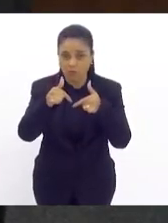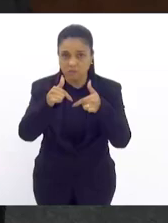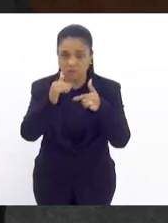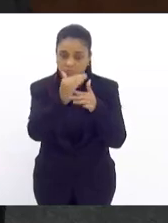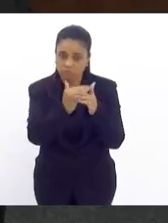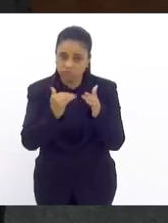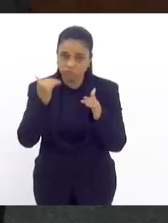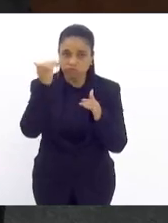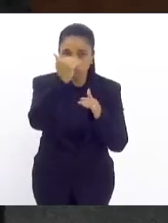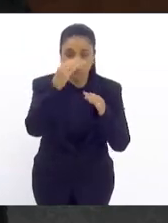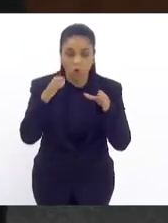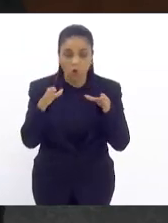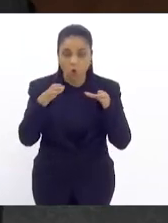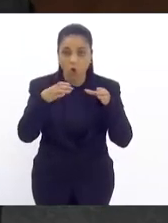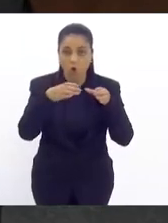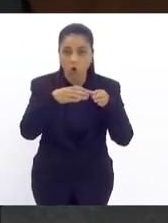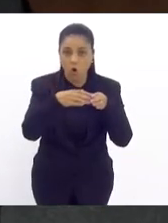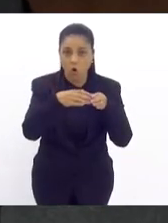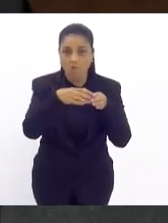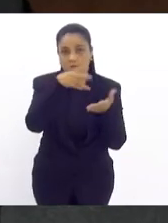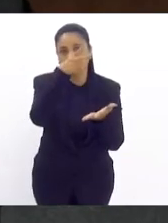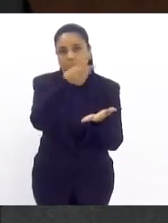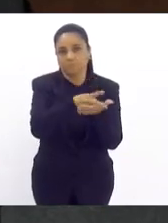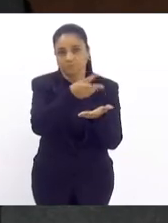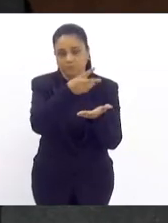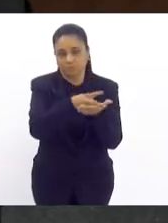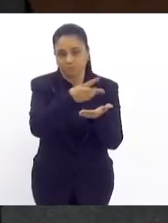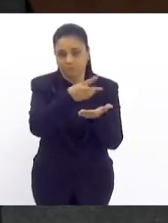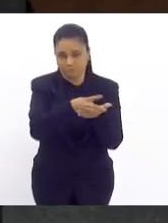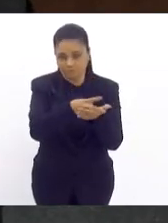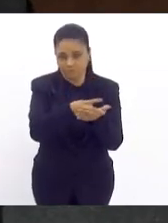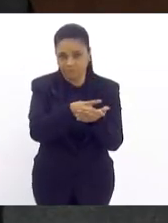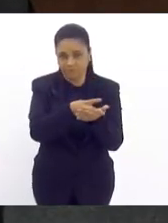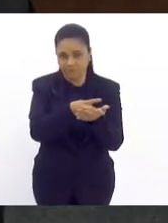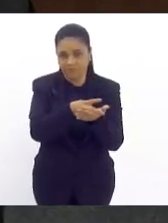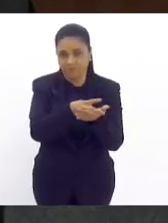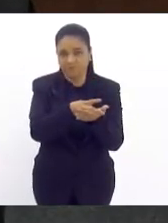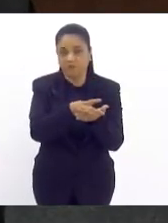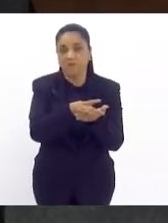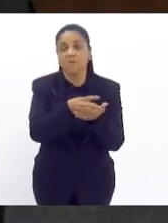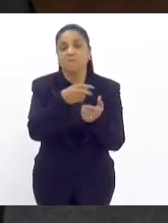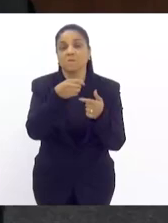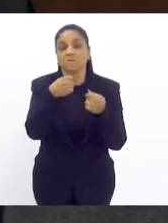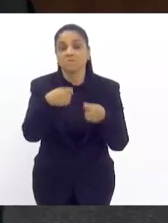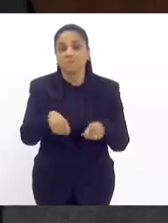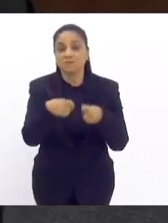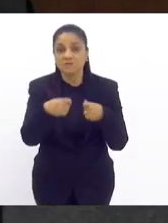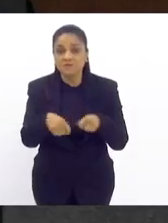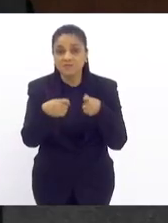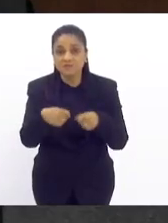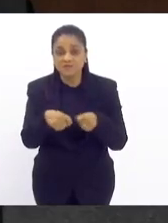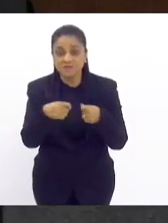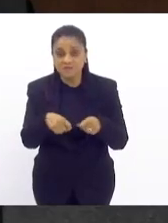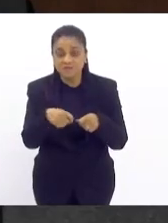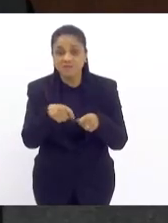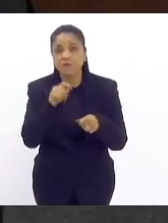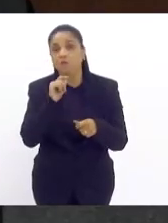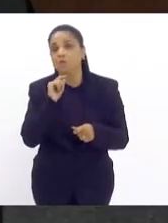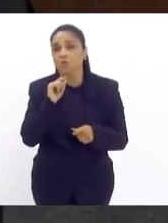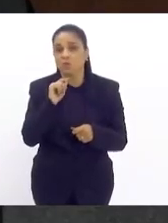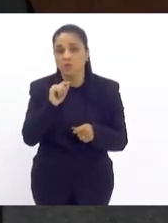permanentes Tem uma função e uma prerrogativa e a gente precisa reafirmar